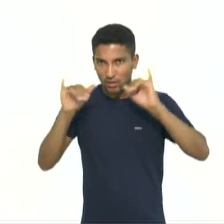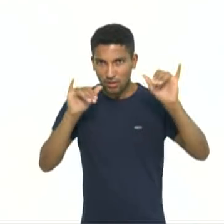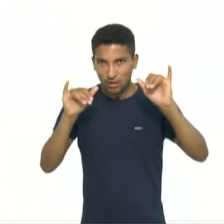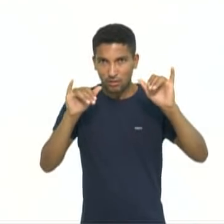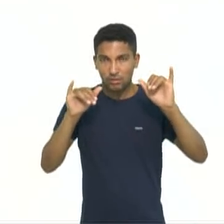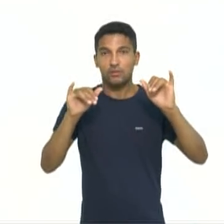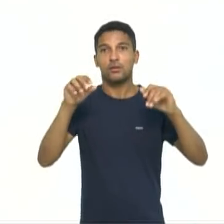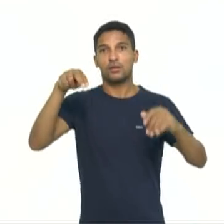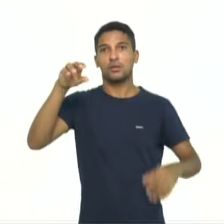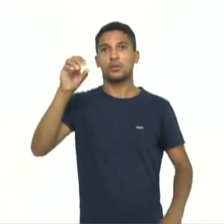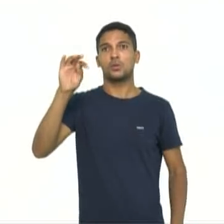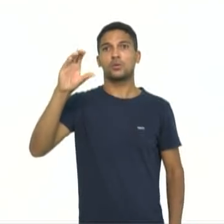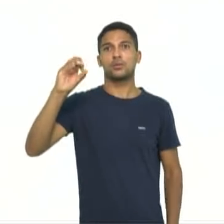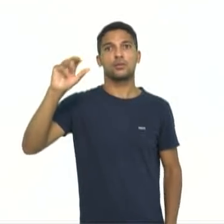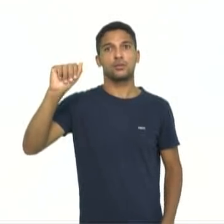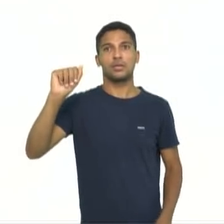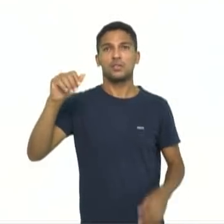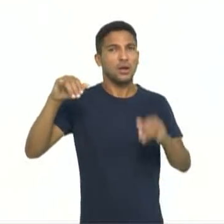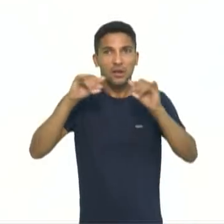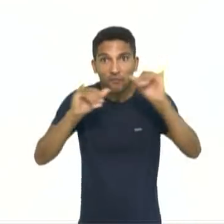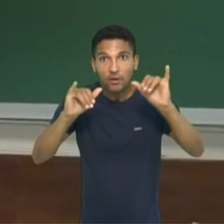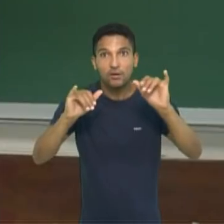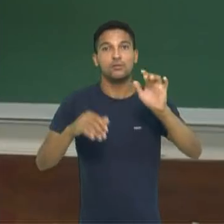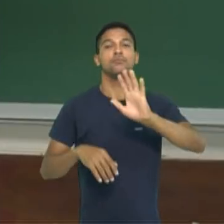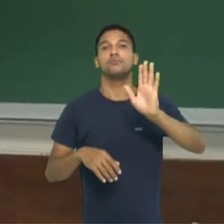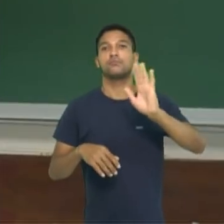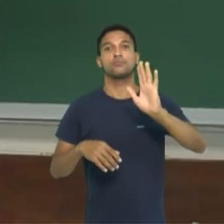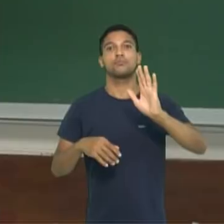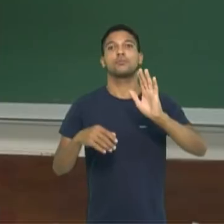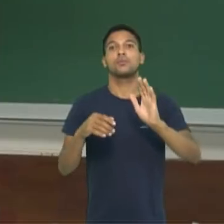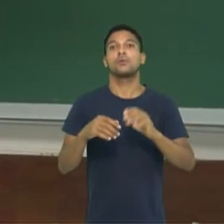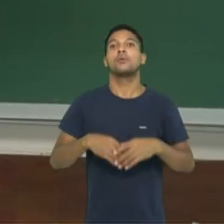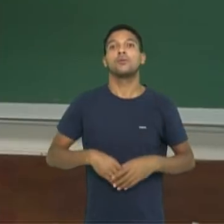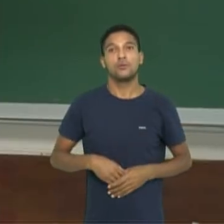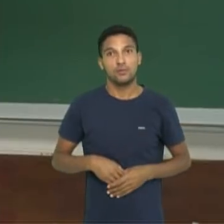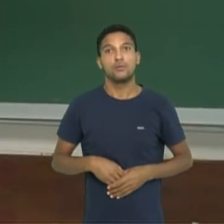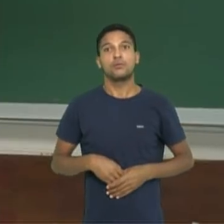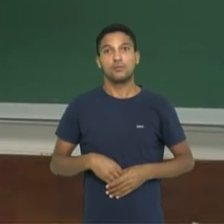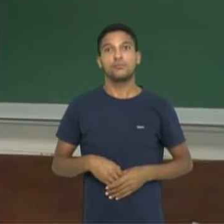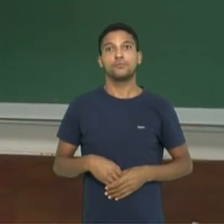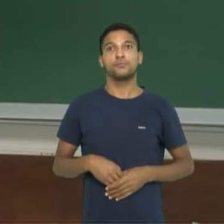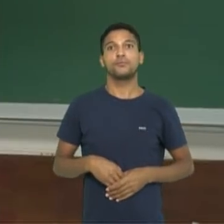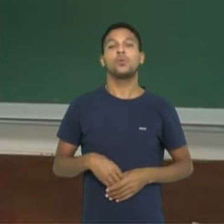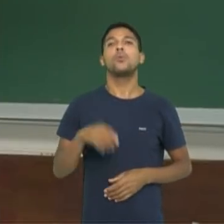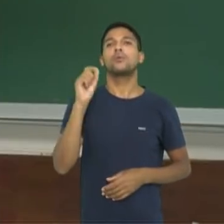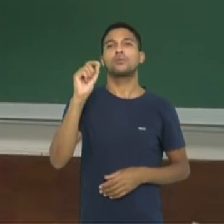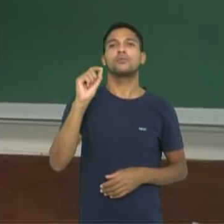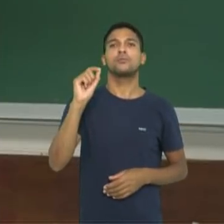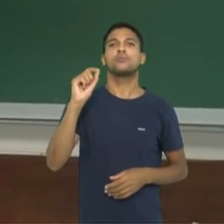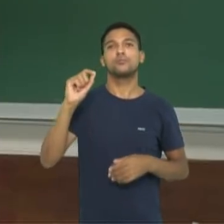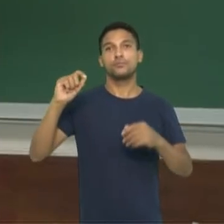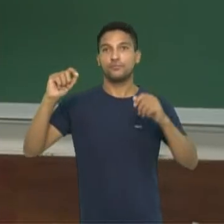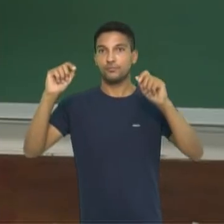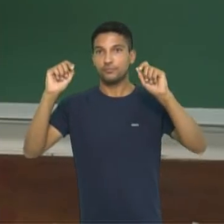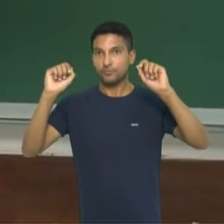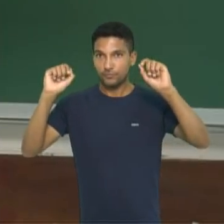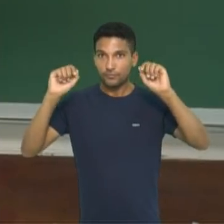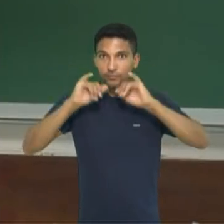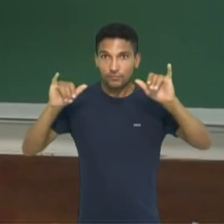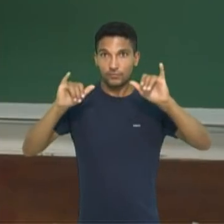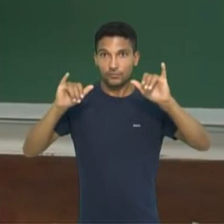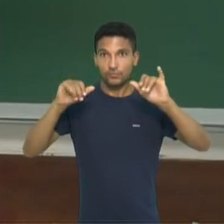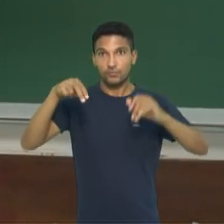os acontecimentos como é na notícia, né? Então, o que a gente tem nesse dado aqui? Que a notícia, sim, ela só informa um acontecimento, um